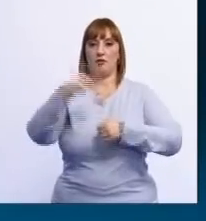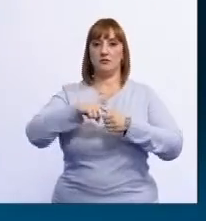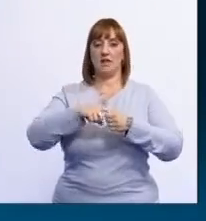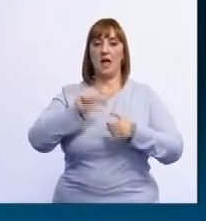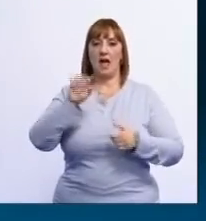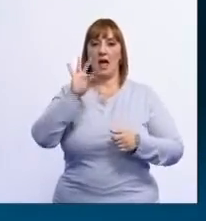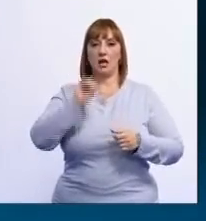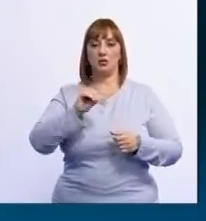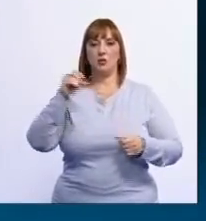governo Temer contra o povo. Tem seu tempo. E